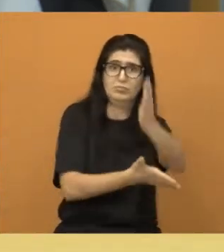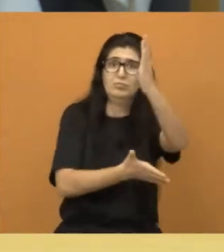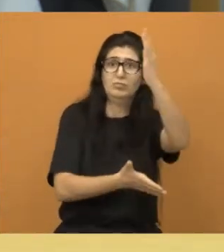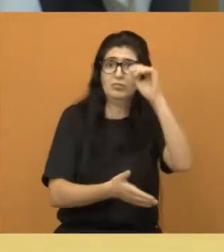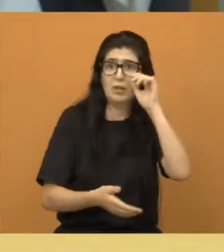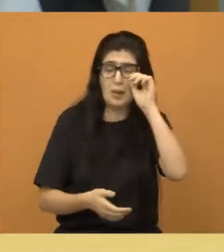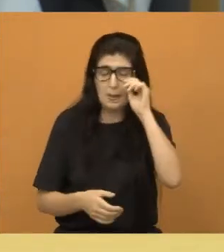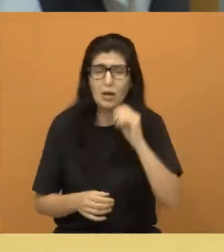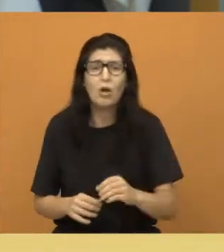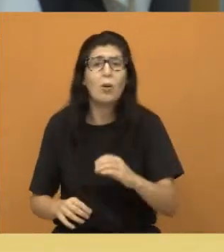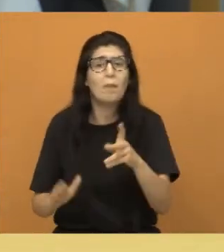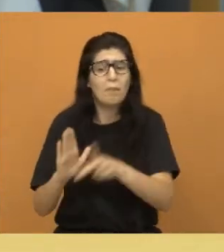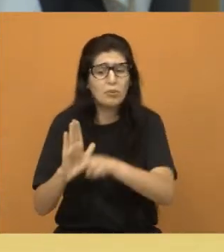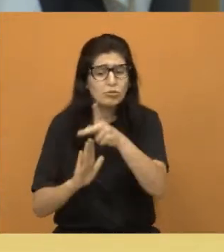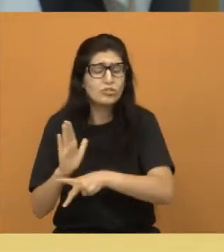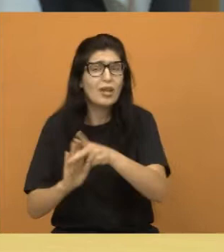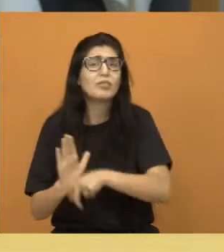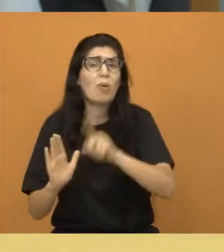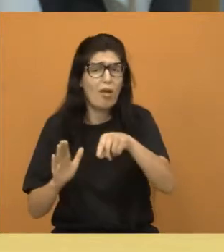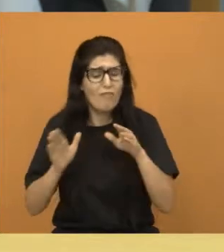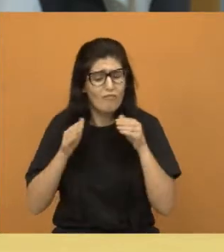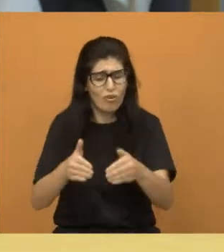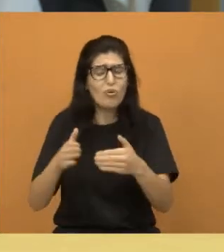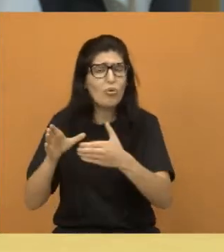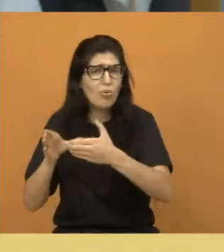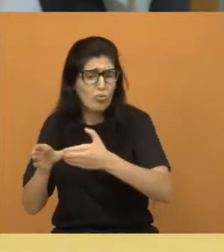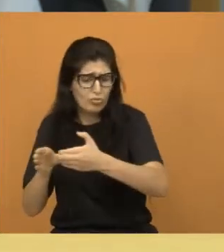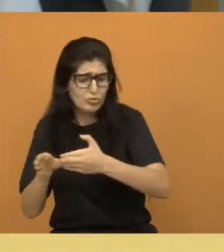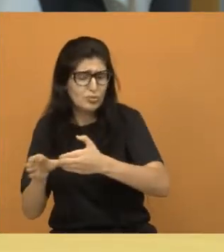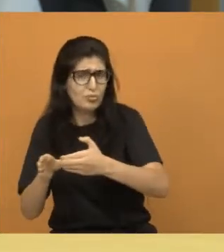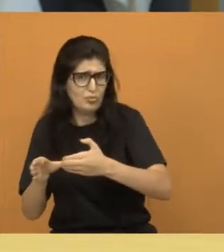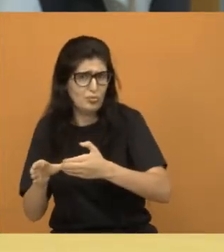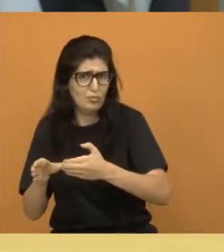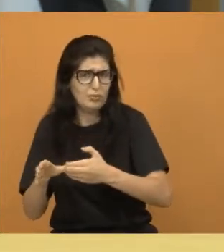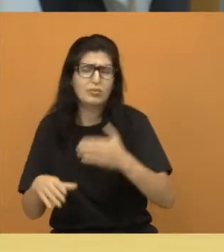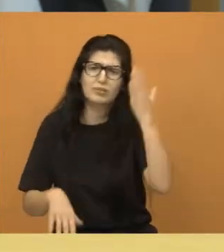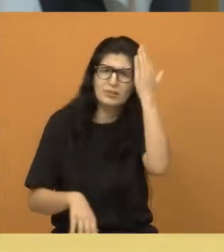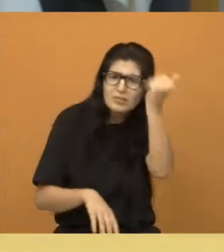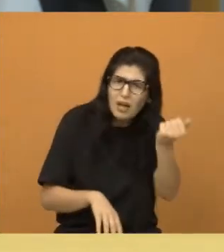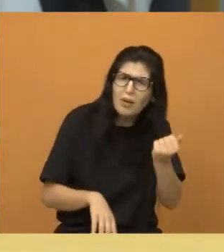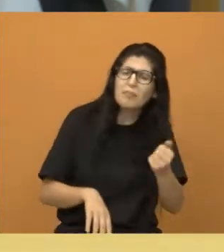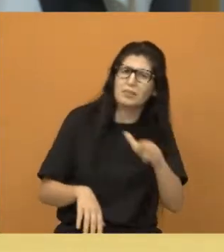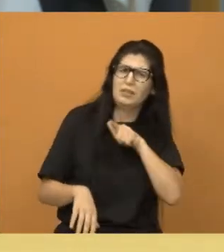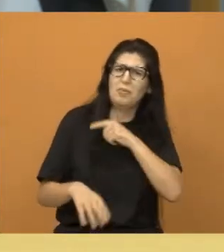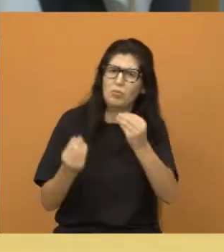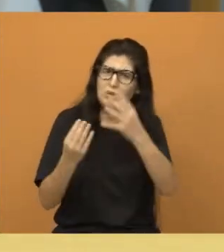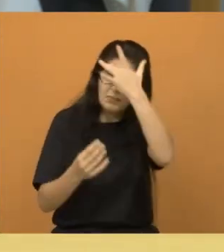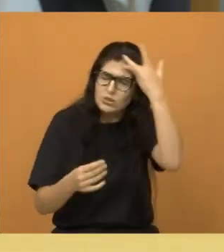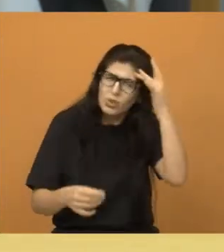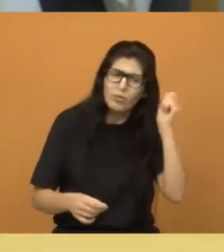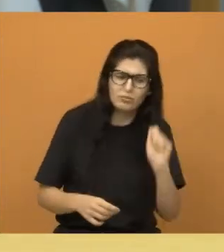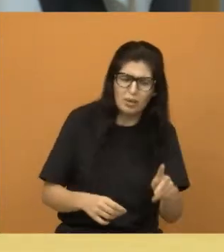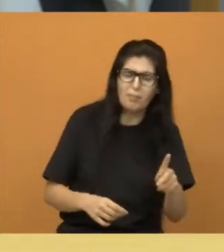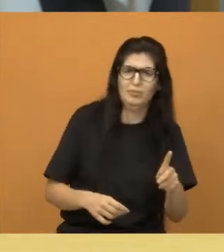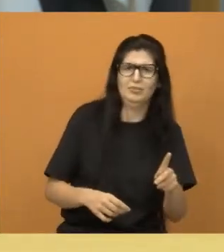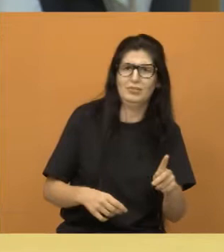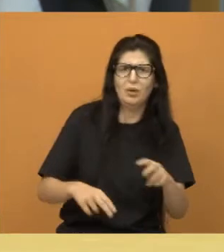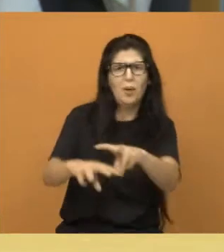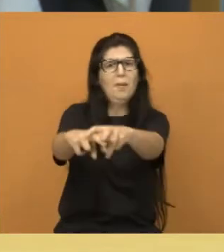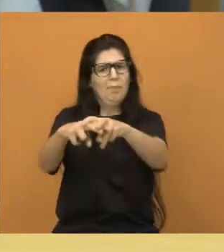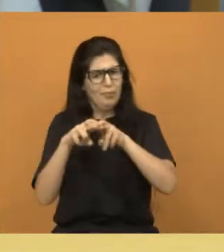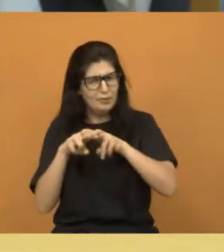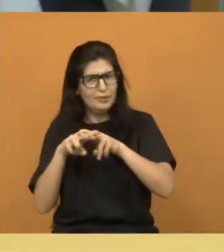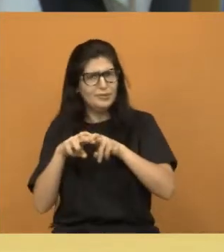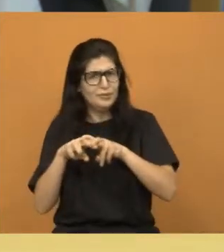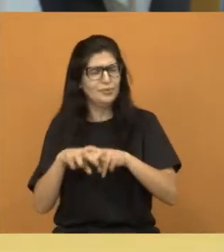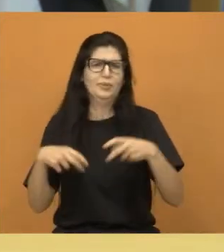esse projeto é para concurso público. E a gente sabe que tem muita gente se aposentando. Então, vamos valorizar o trabalho